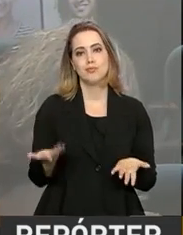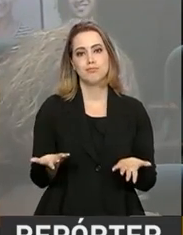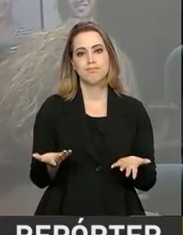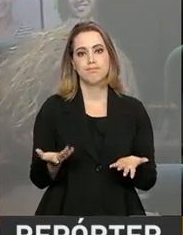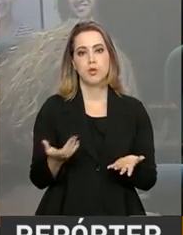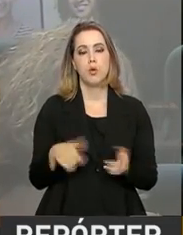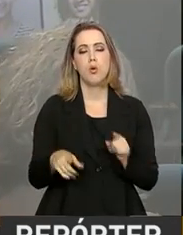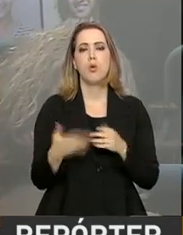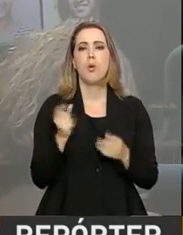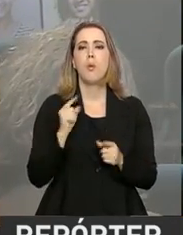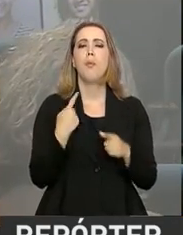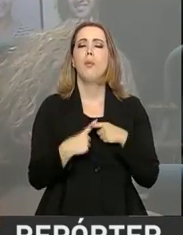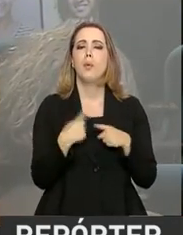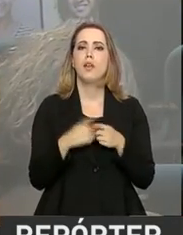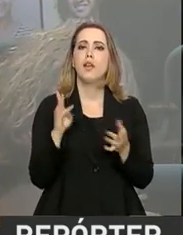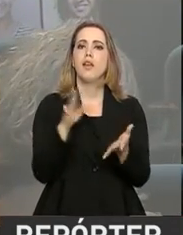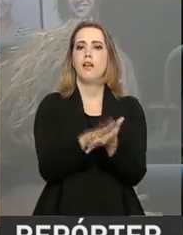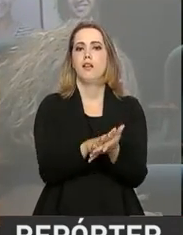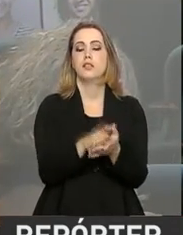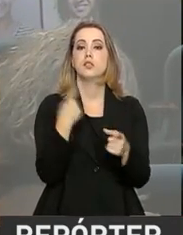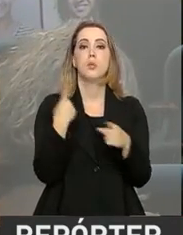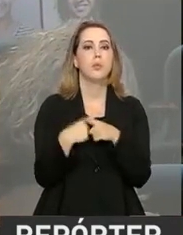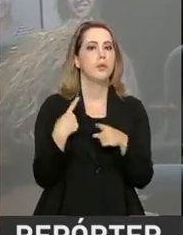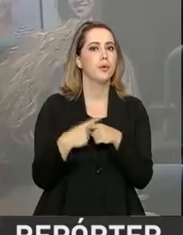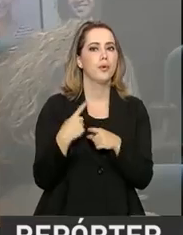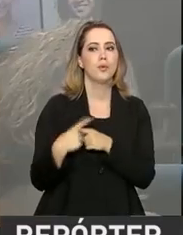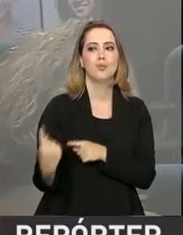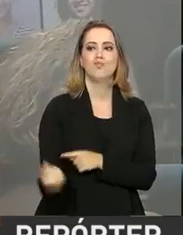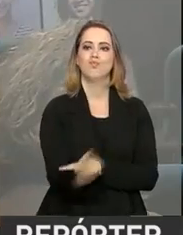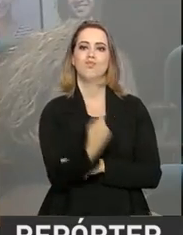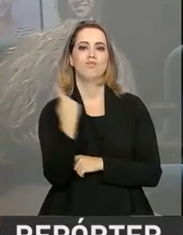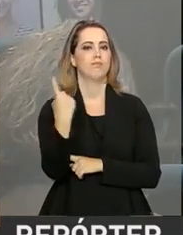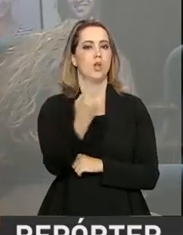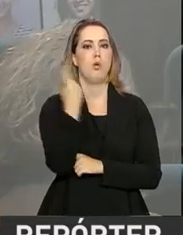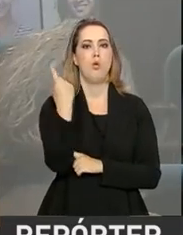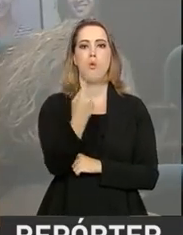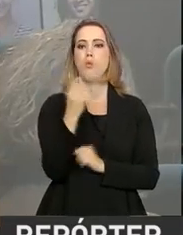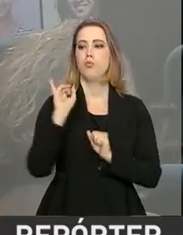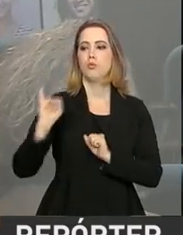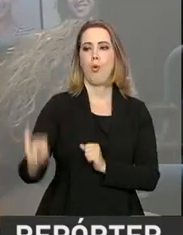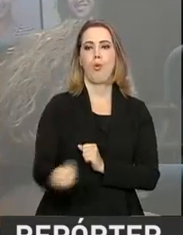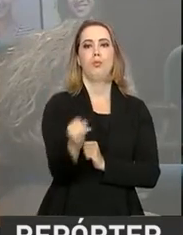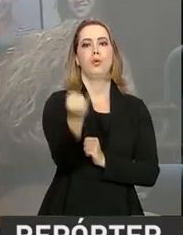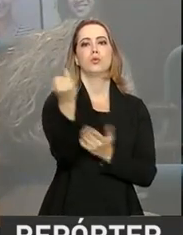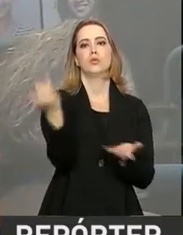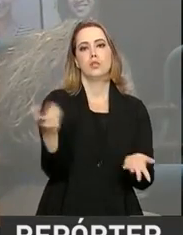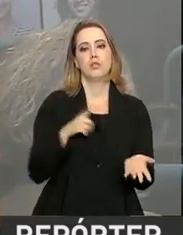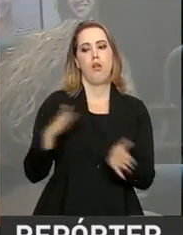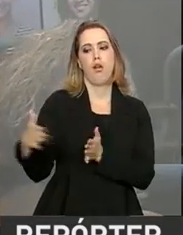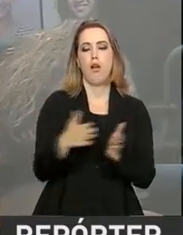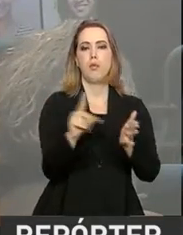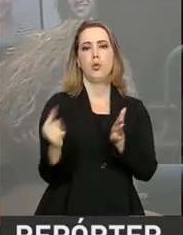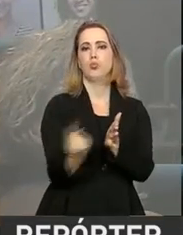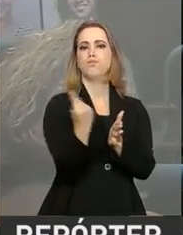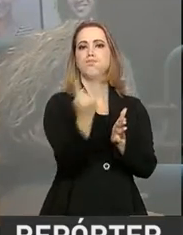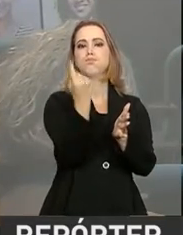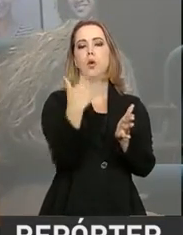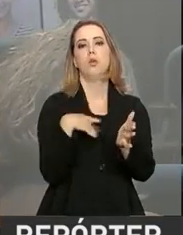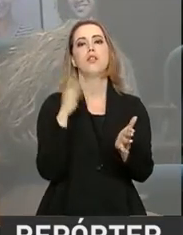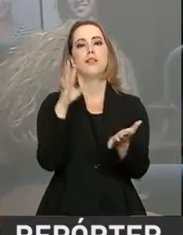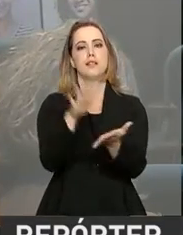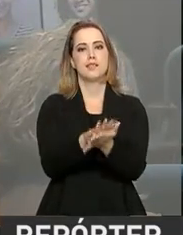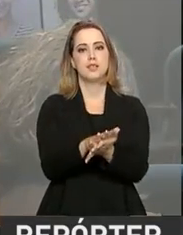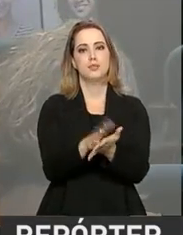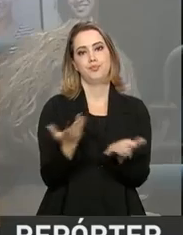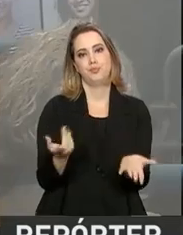18 anos. Por que elas se casam? Muitas vezes elas se casam porque elas entendem que essa é a única possibilidade, o único caminho, o único projeto de vida possível